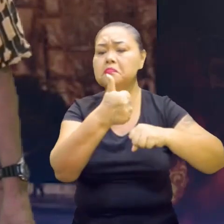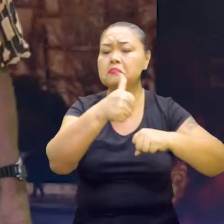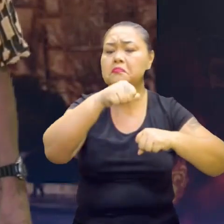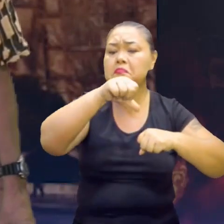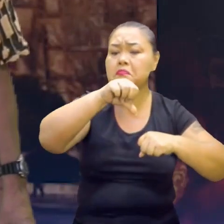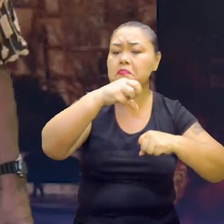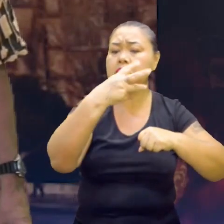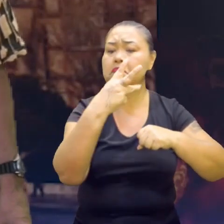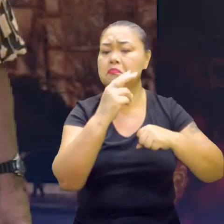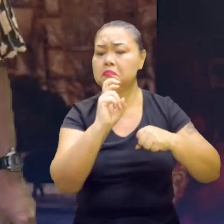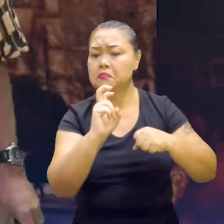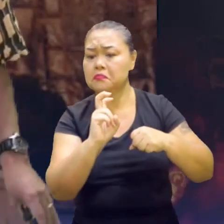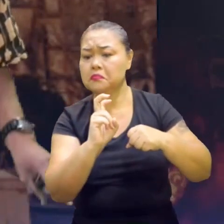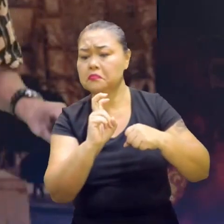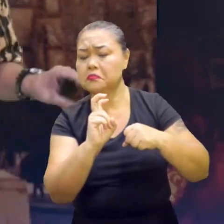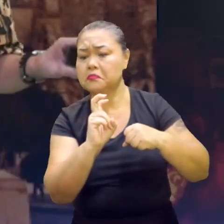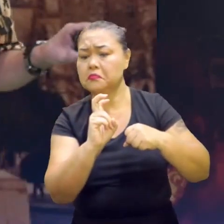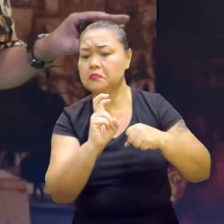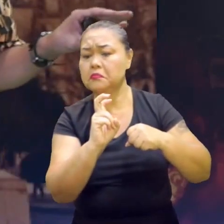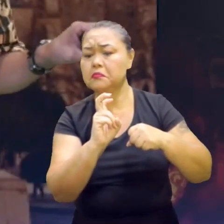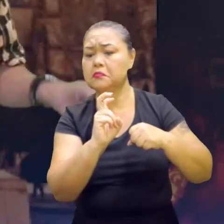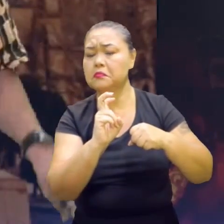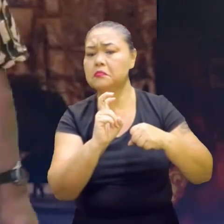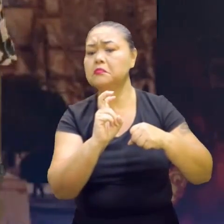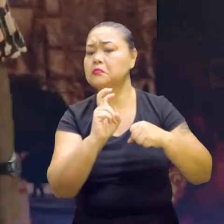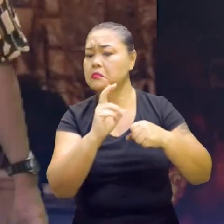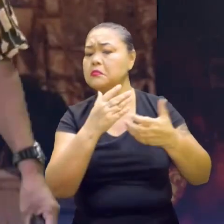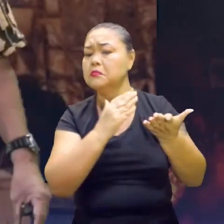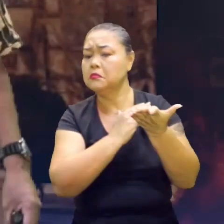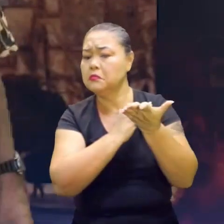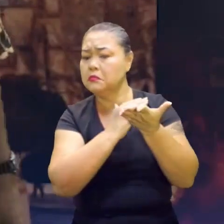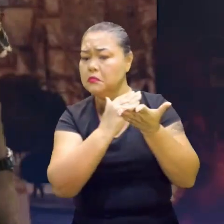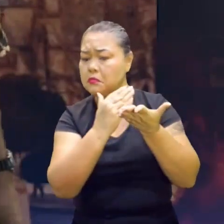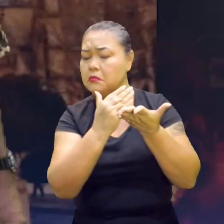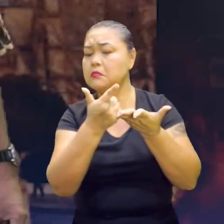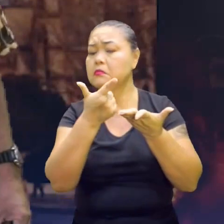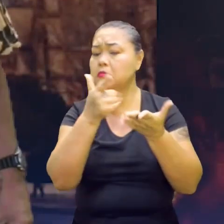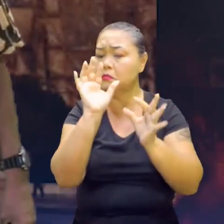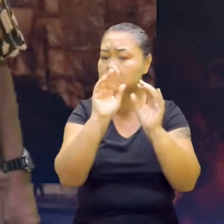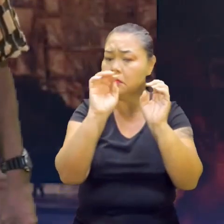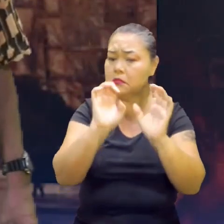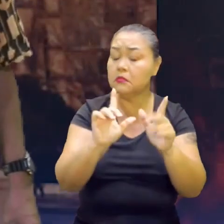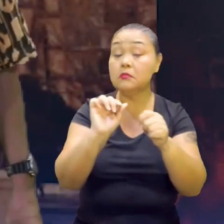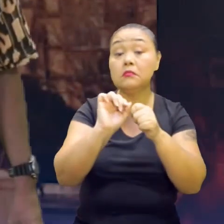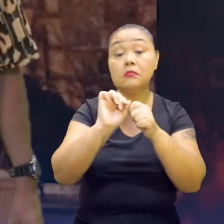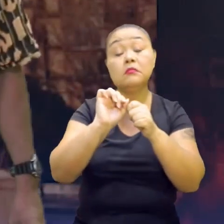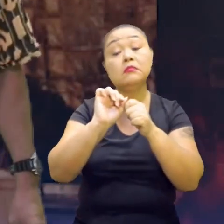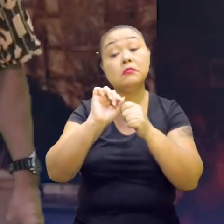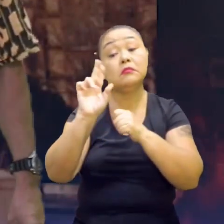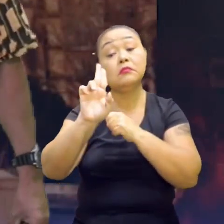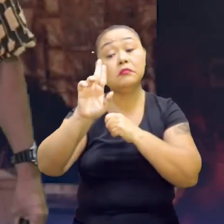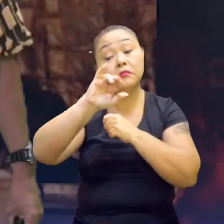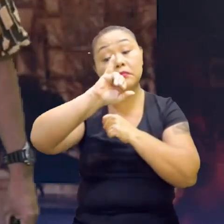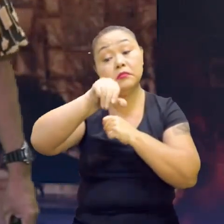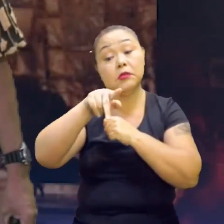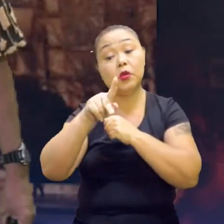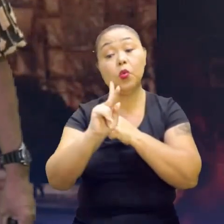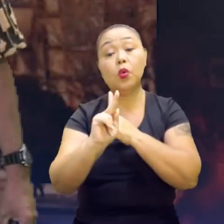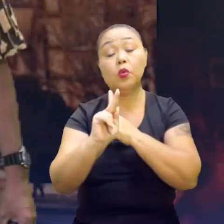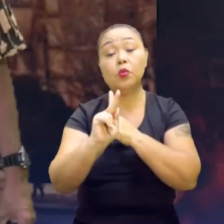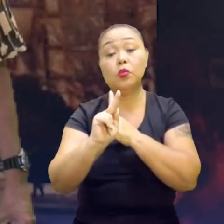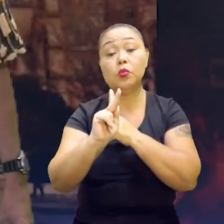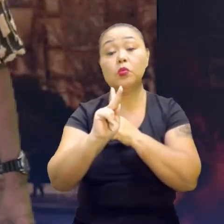1935, é que começa a respirar novamente. Mas através de um cara chamado John Keynes, um